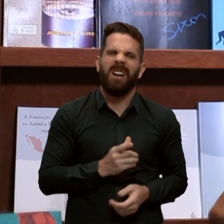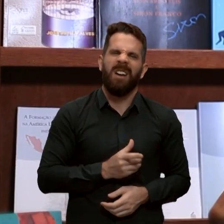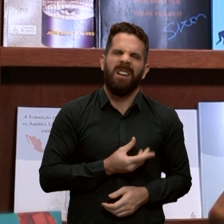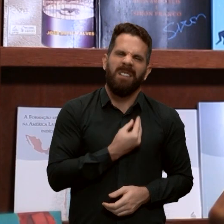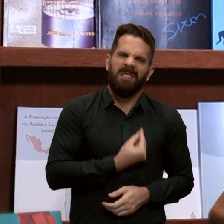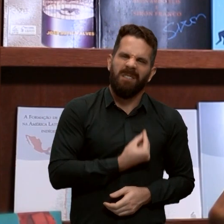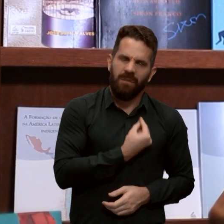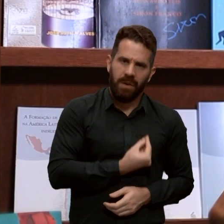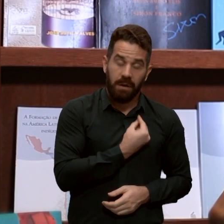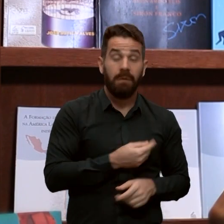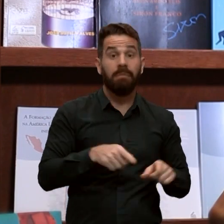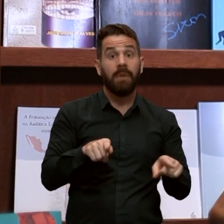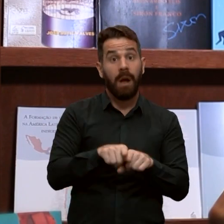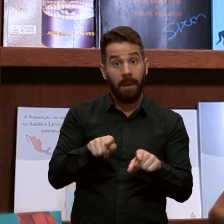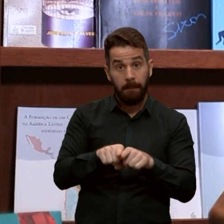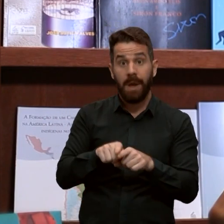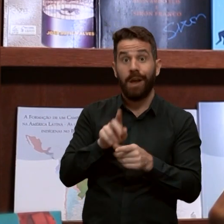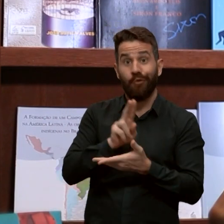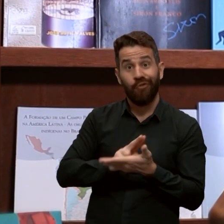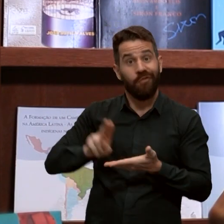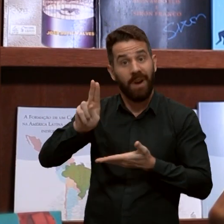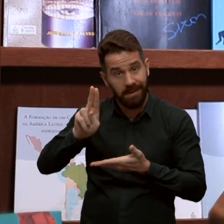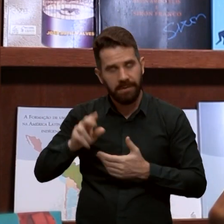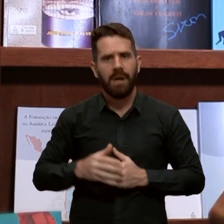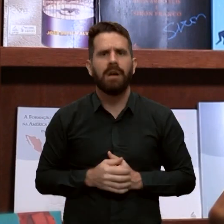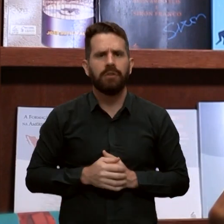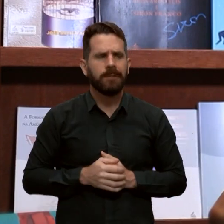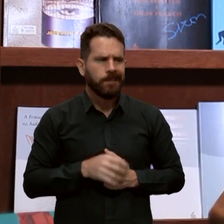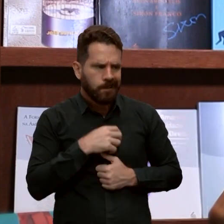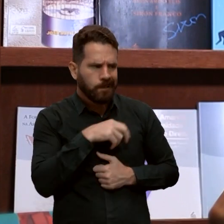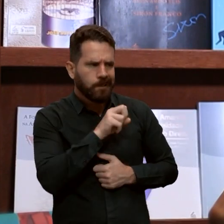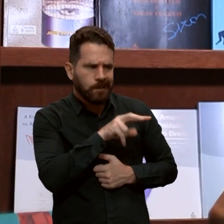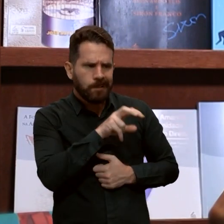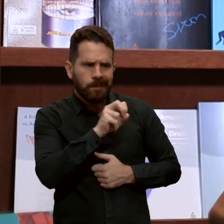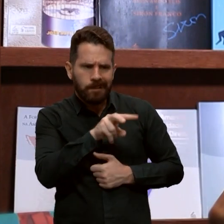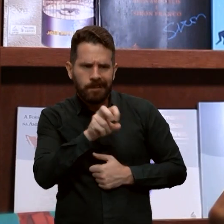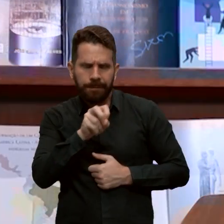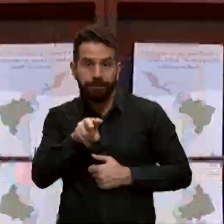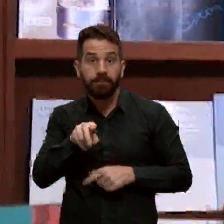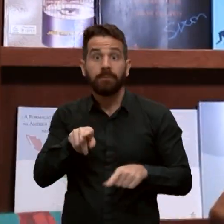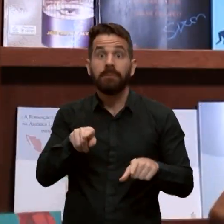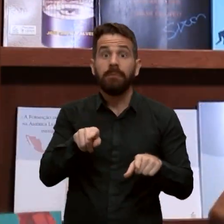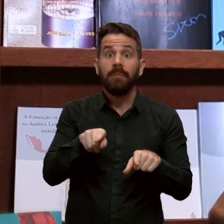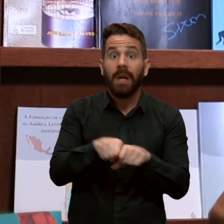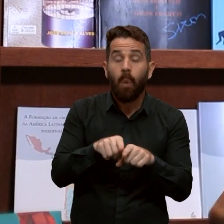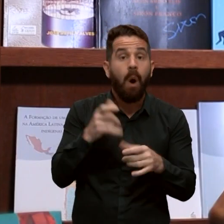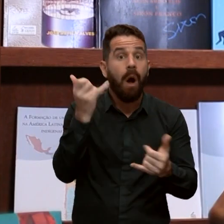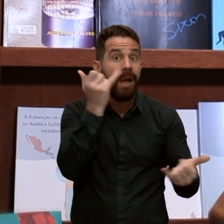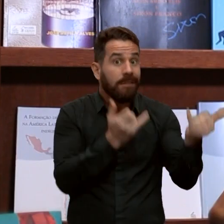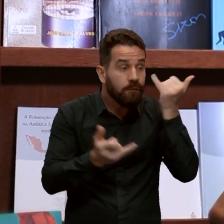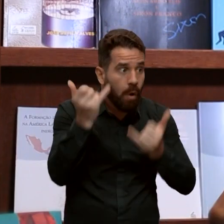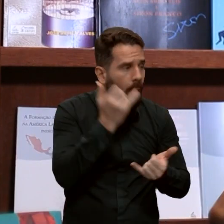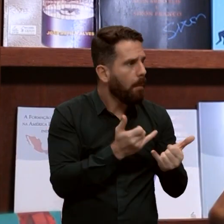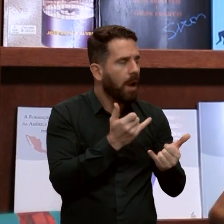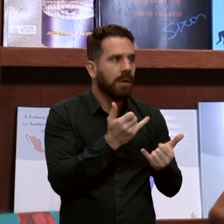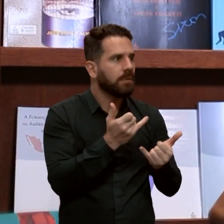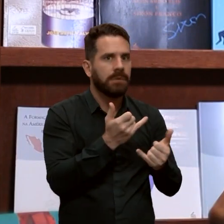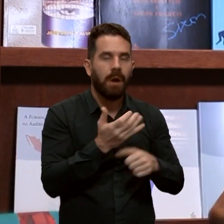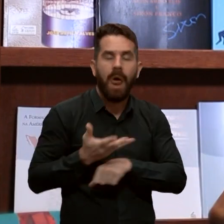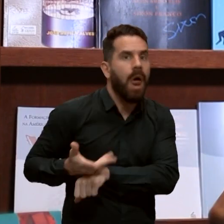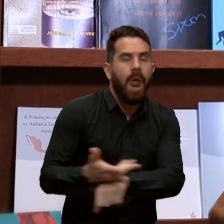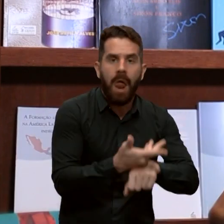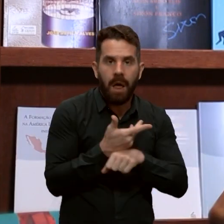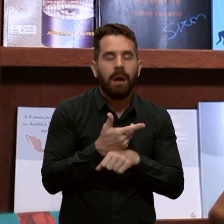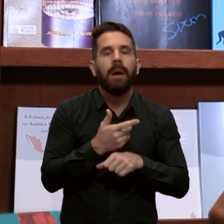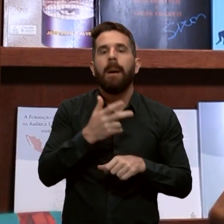trabalhos universitários, essas informações apressuradas se refletindo nos trabalhos.